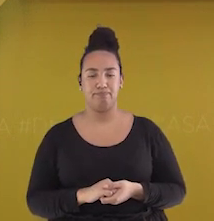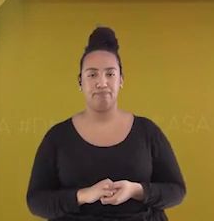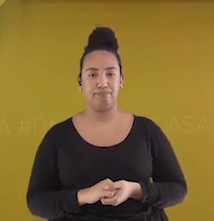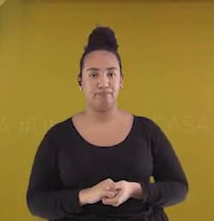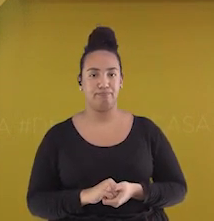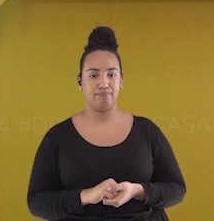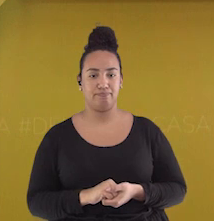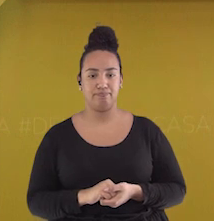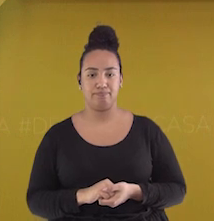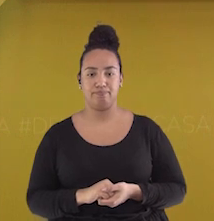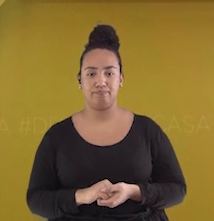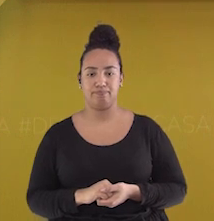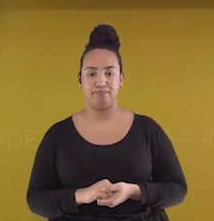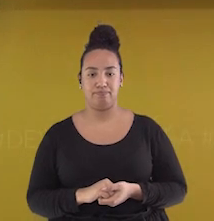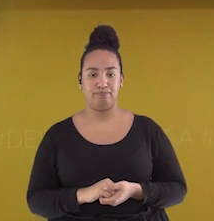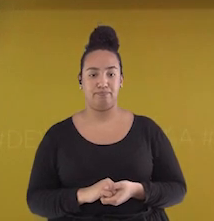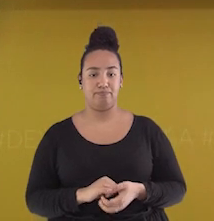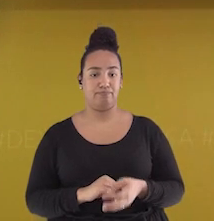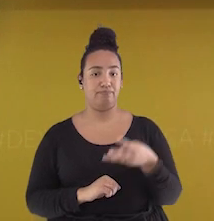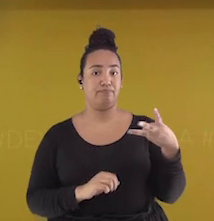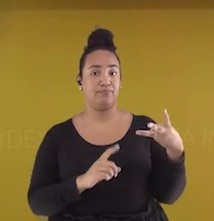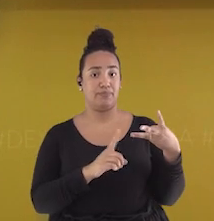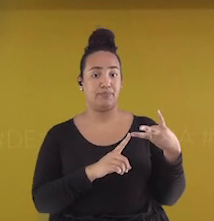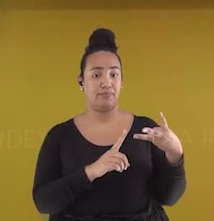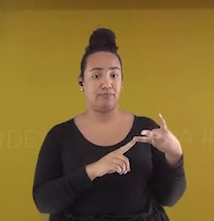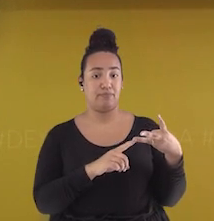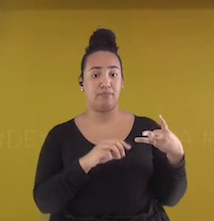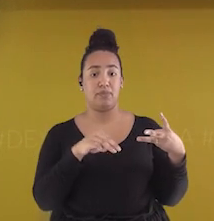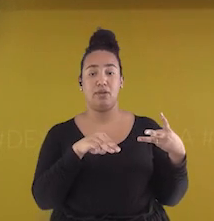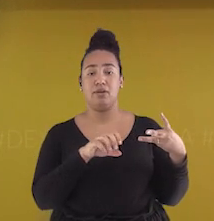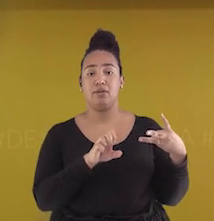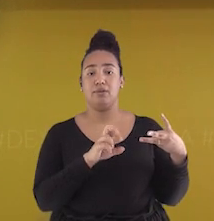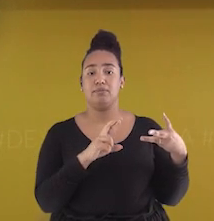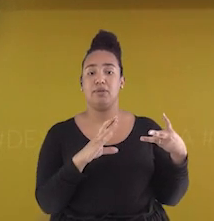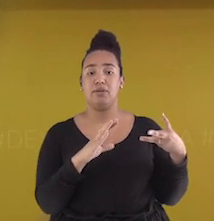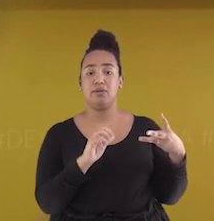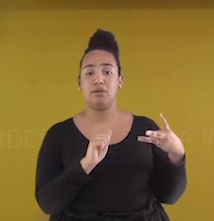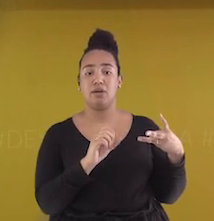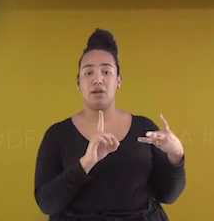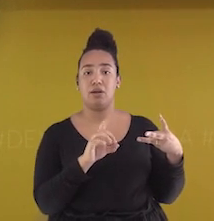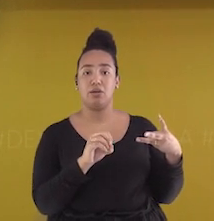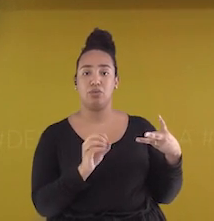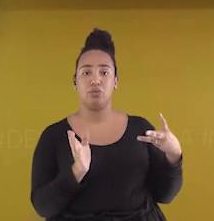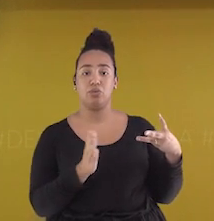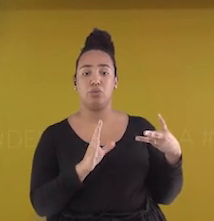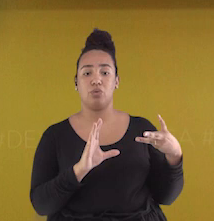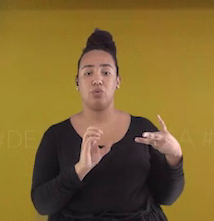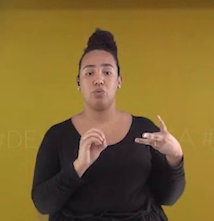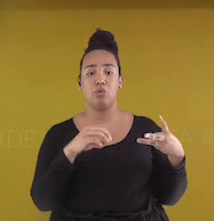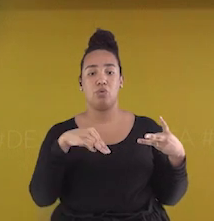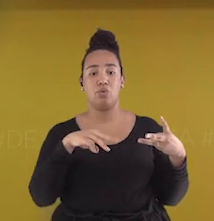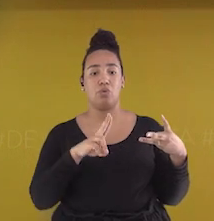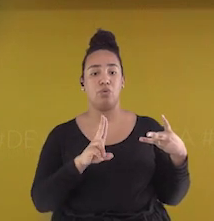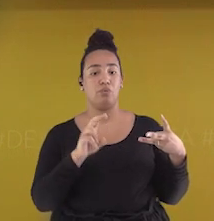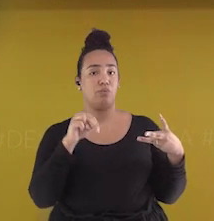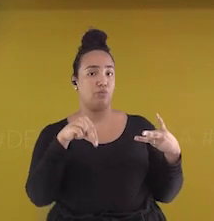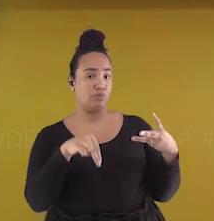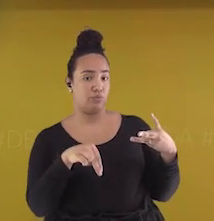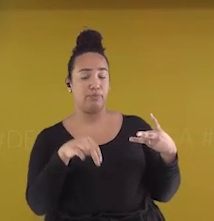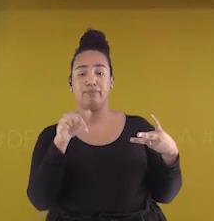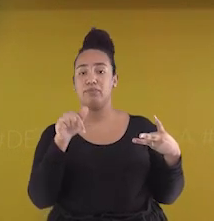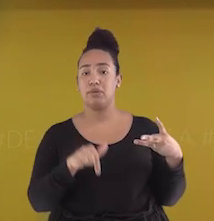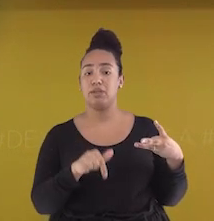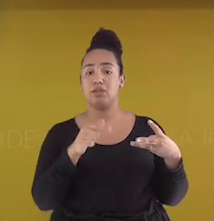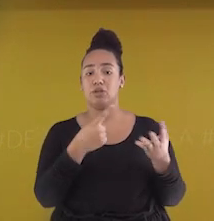ser muito atrativo. Mercado comum apresenta um avanço do nível de integração econômica,